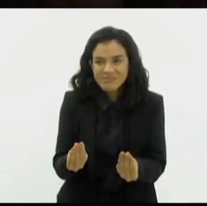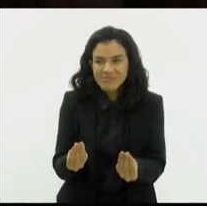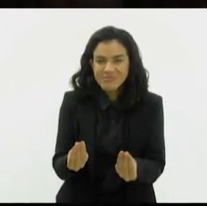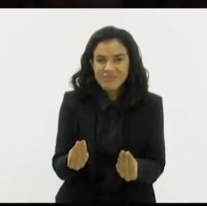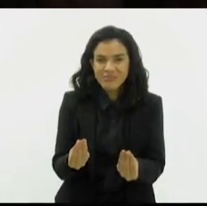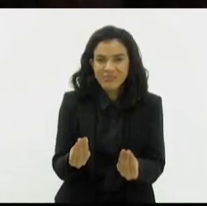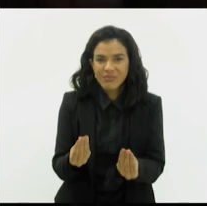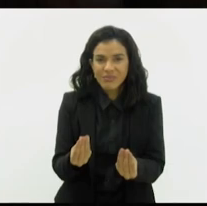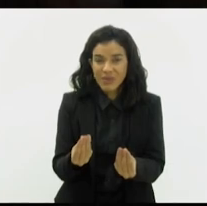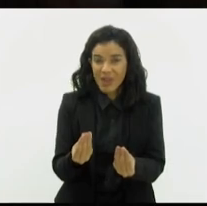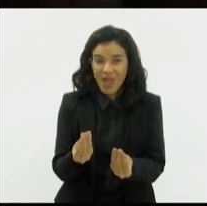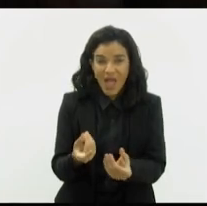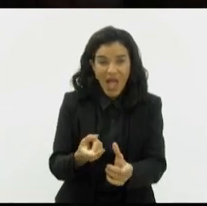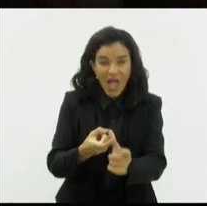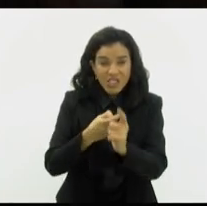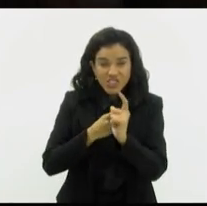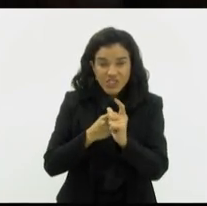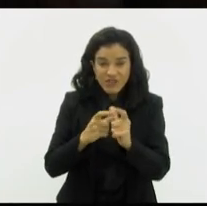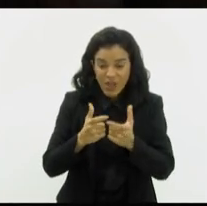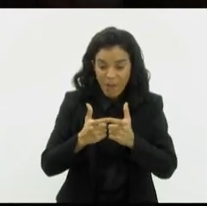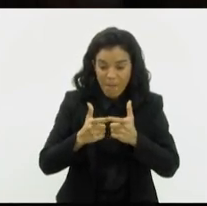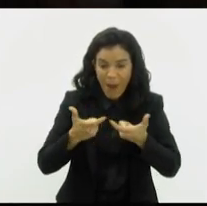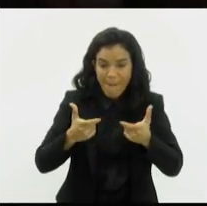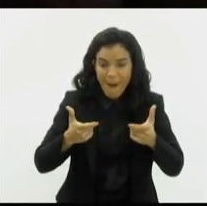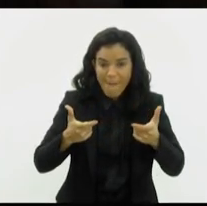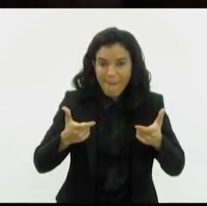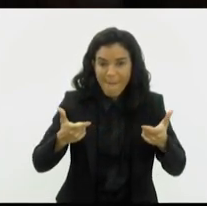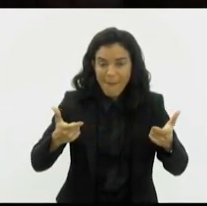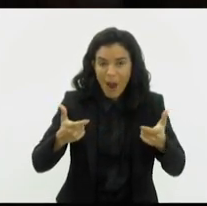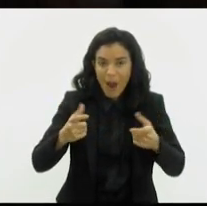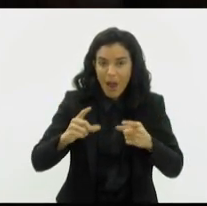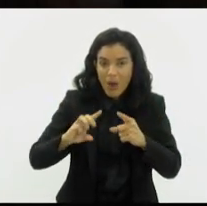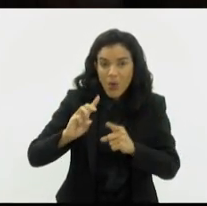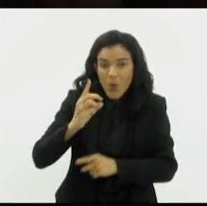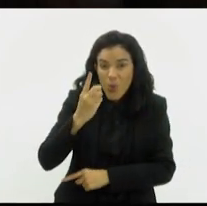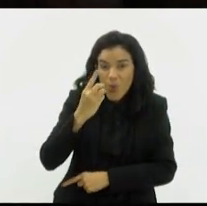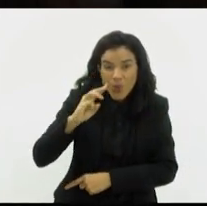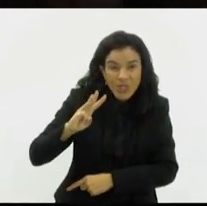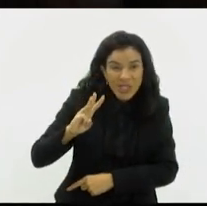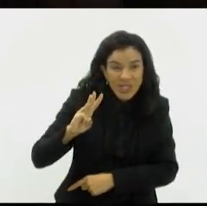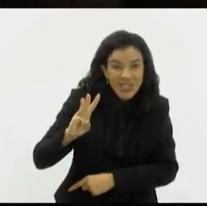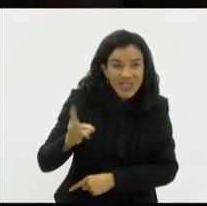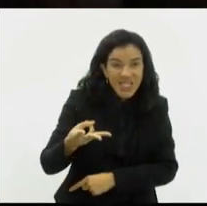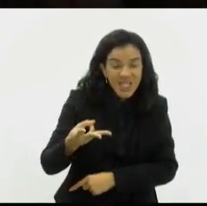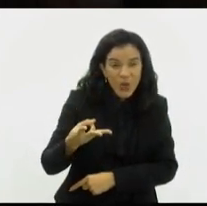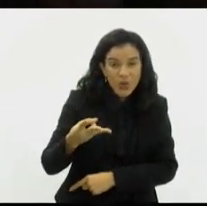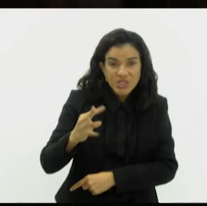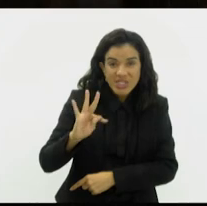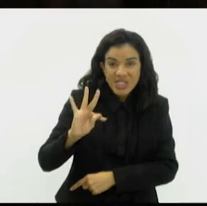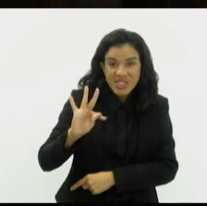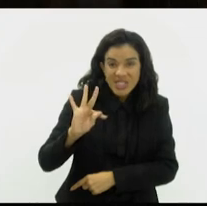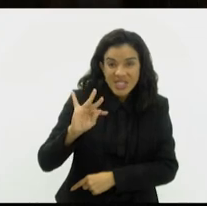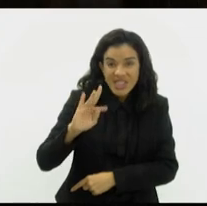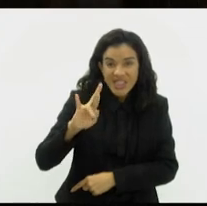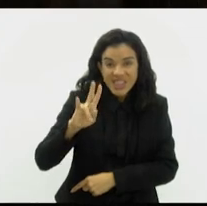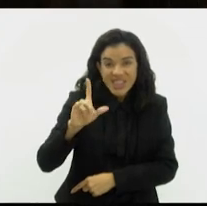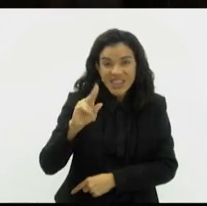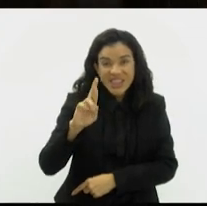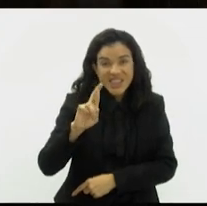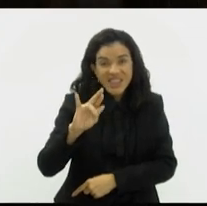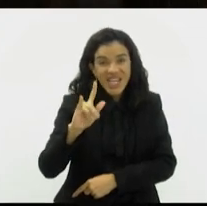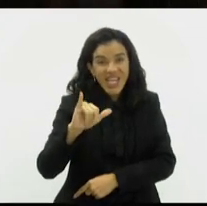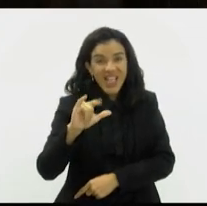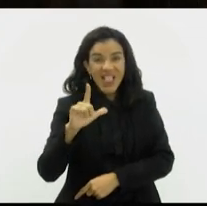A nossa dívida pública cresceu agora mais 1 trilhão. Fomos para 8 trilhões e 300